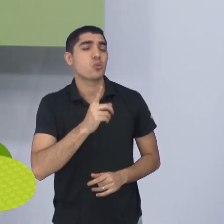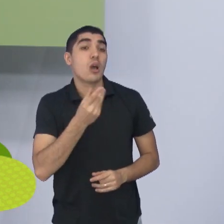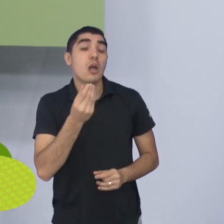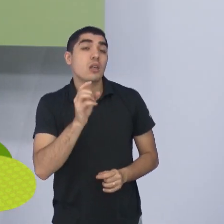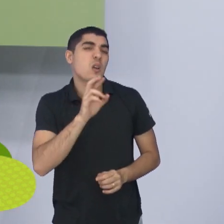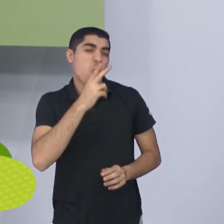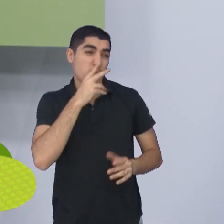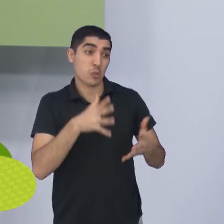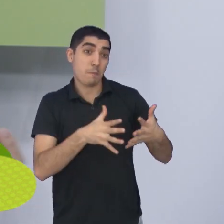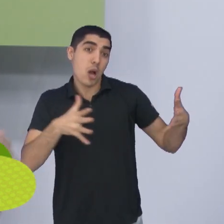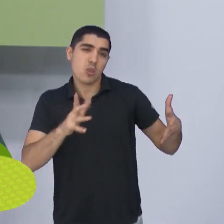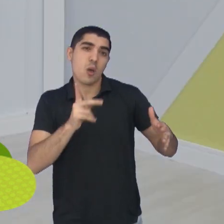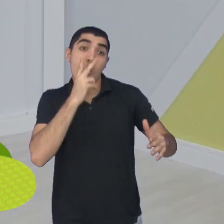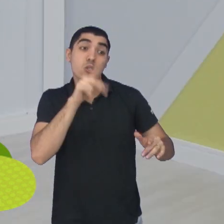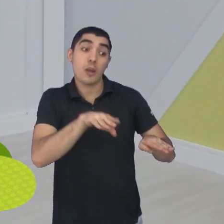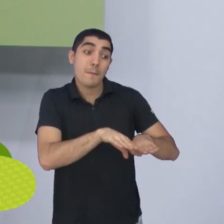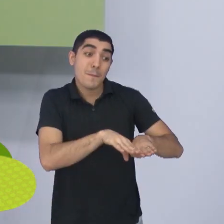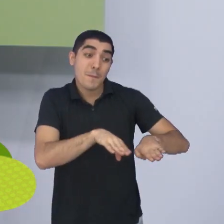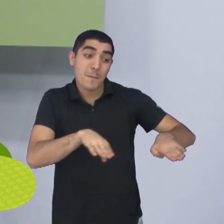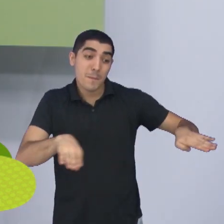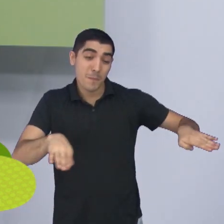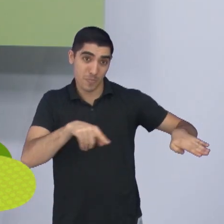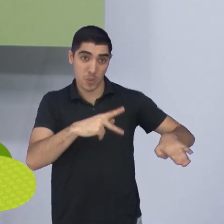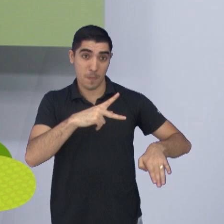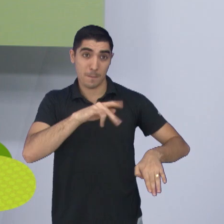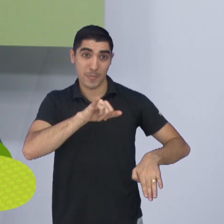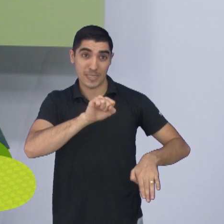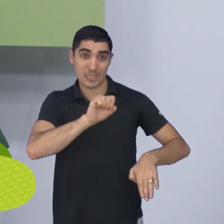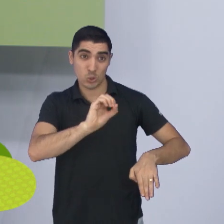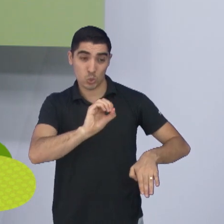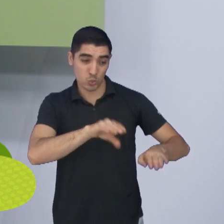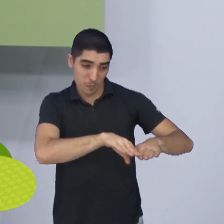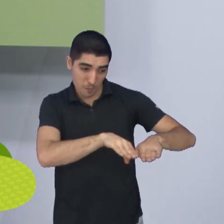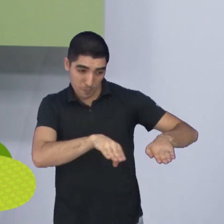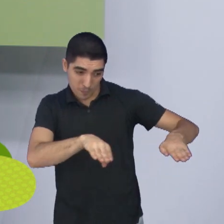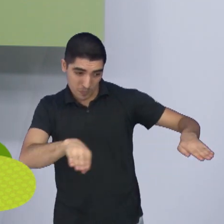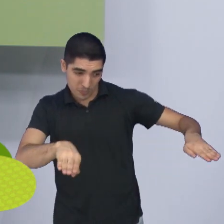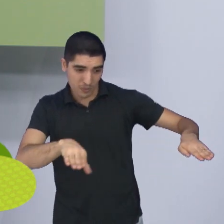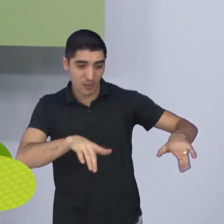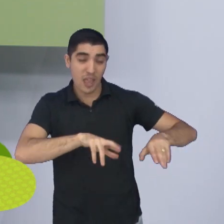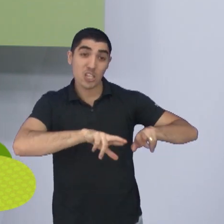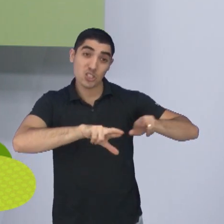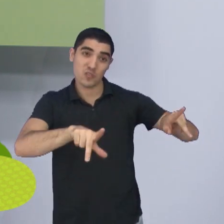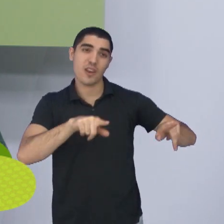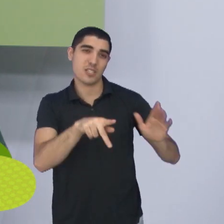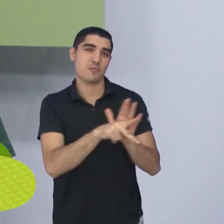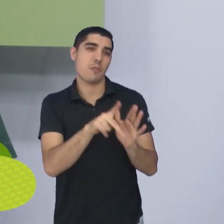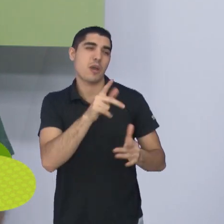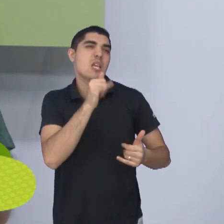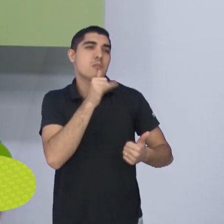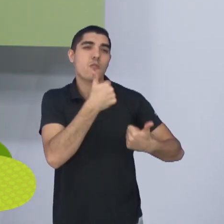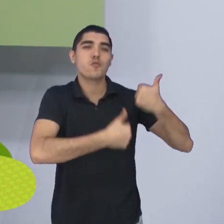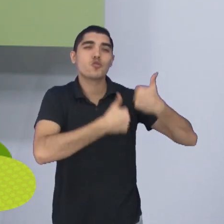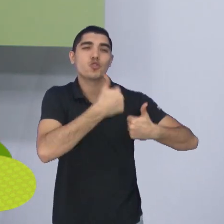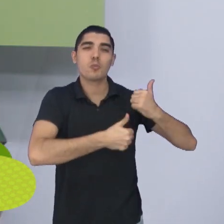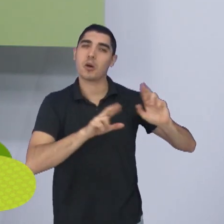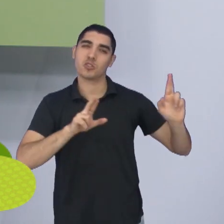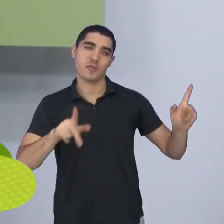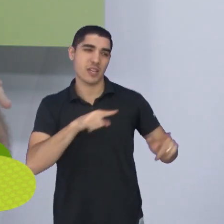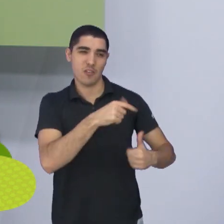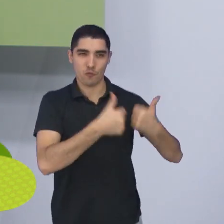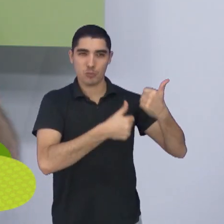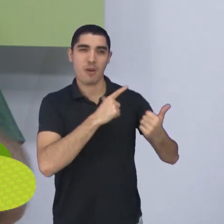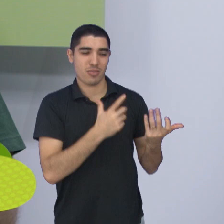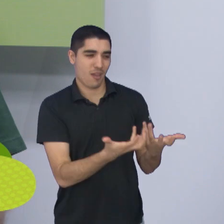né? Apesar de... Também tem esse grande detalhe. Apesar de... diferente do futebol, né? Que a grama... os campos